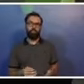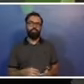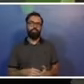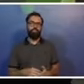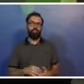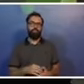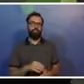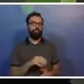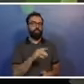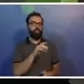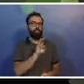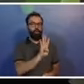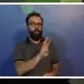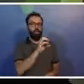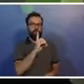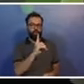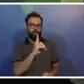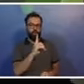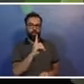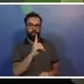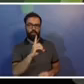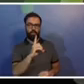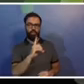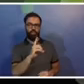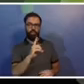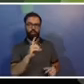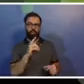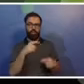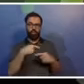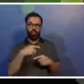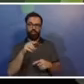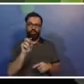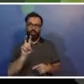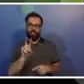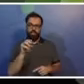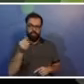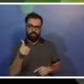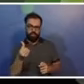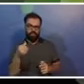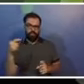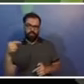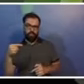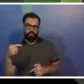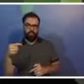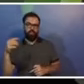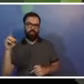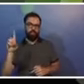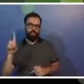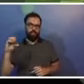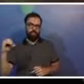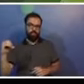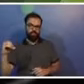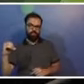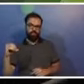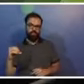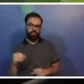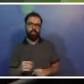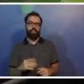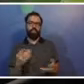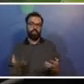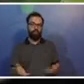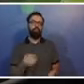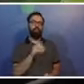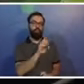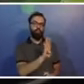Então, 4D, não tem o que fazer com ele, copia de novo, igual 26 menos 10,